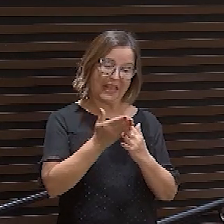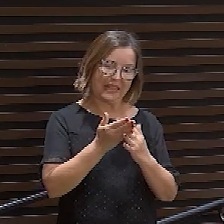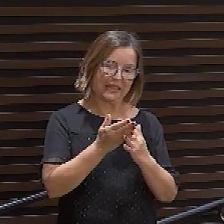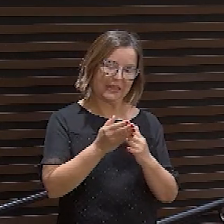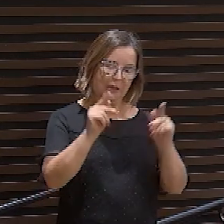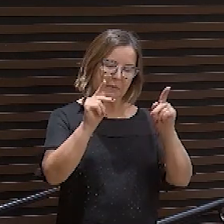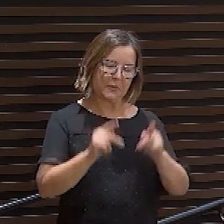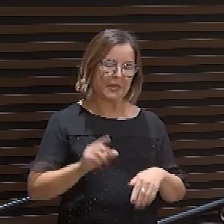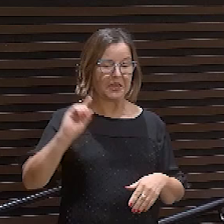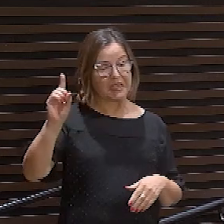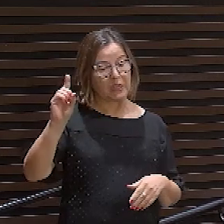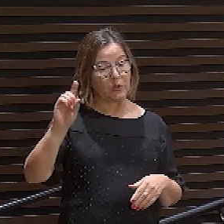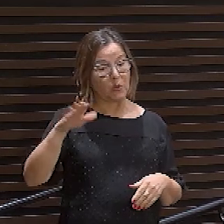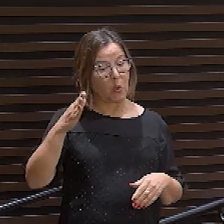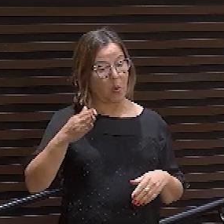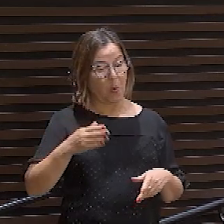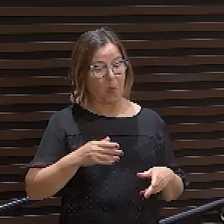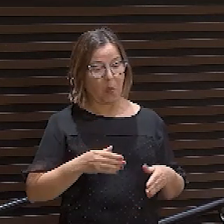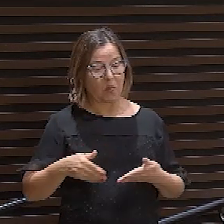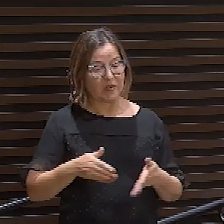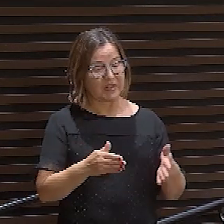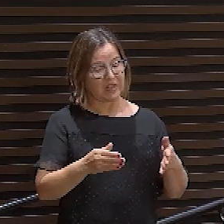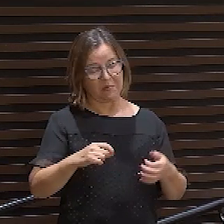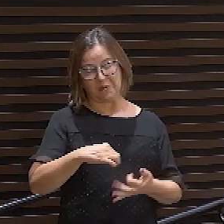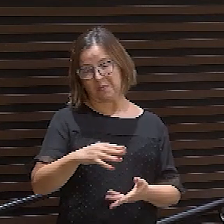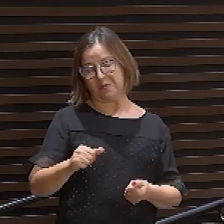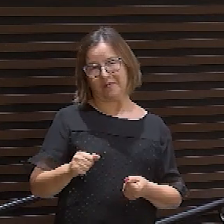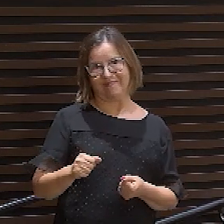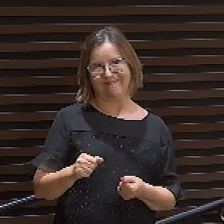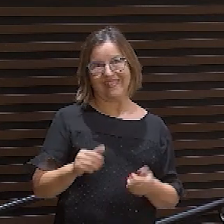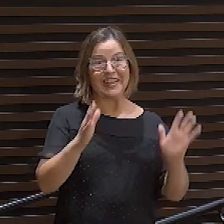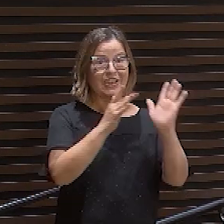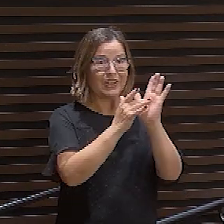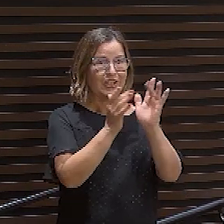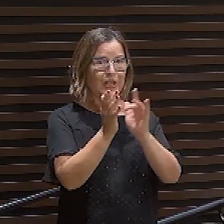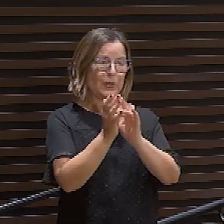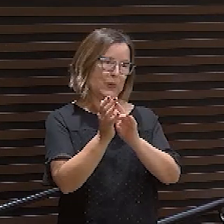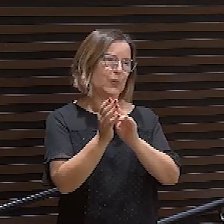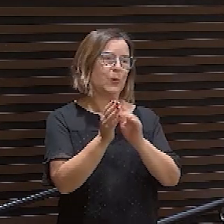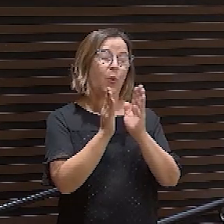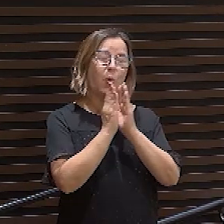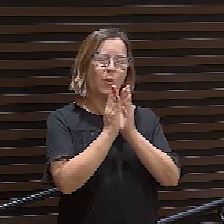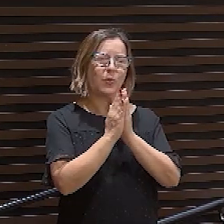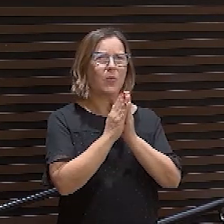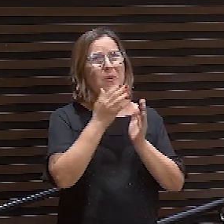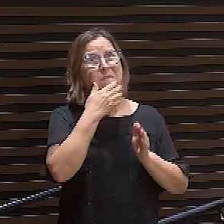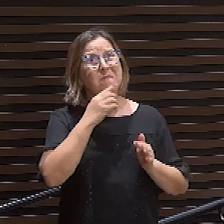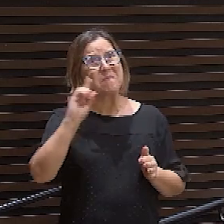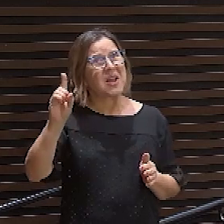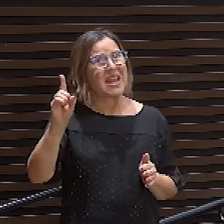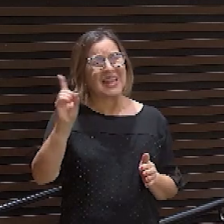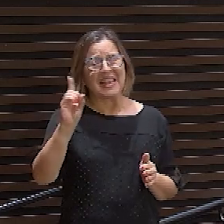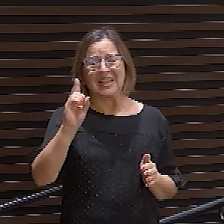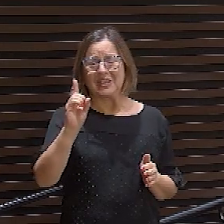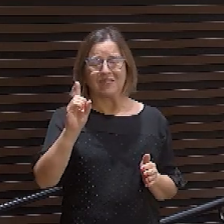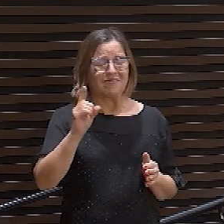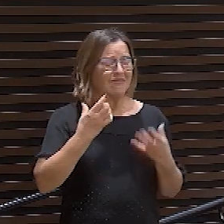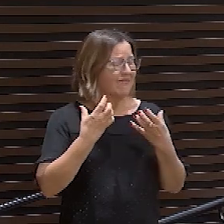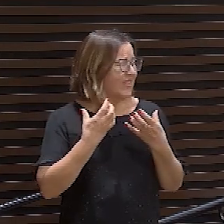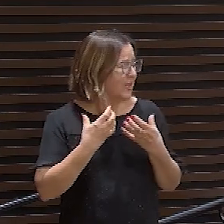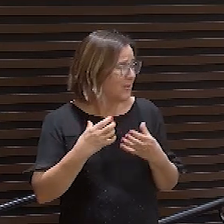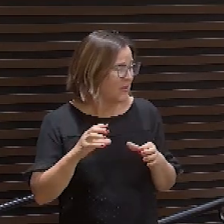Jesus disse assim: Pai, eu não quero que o Senhor os tires do mundo, mas que o Senhor os guarde